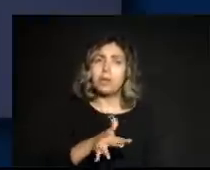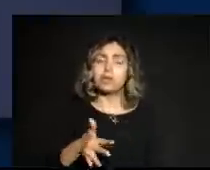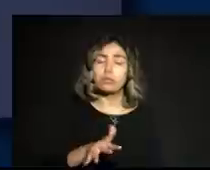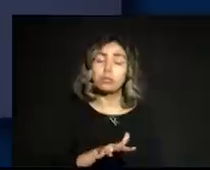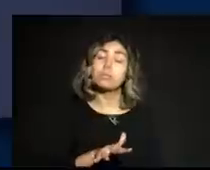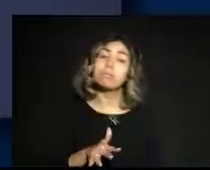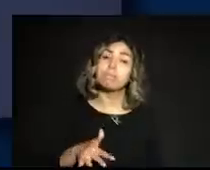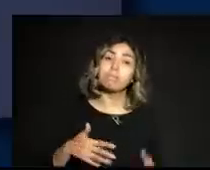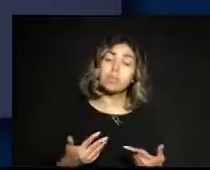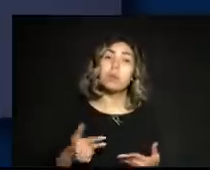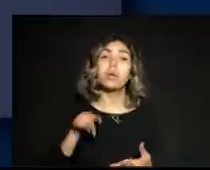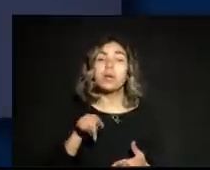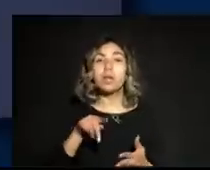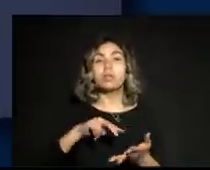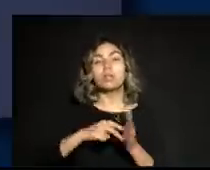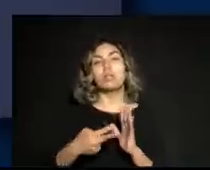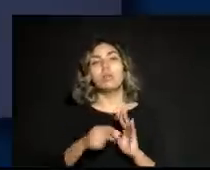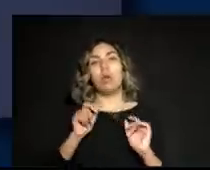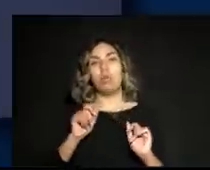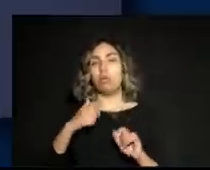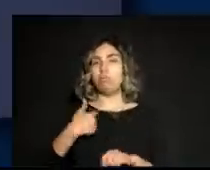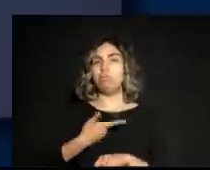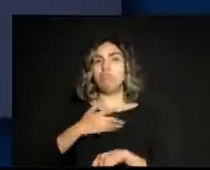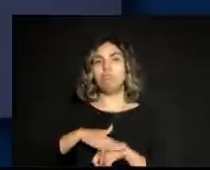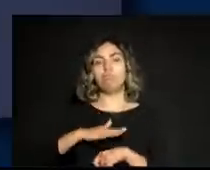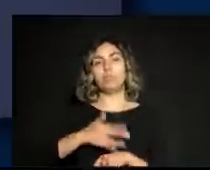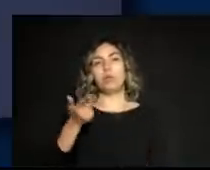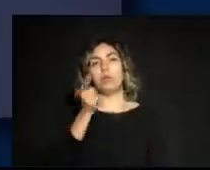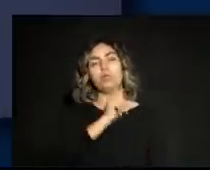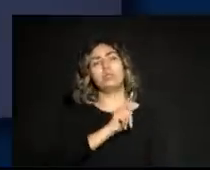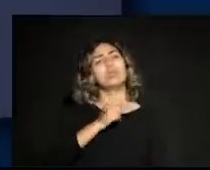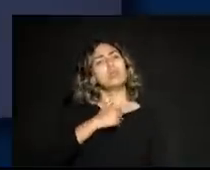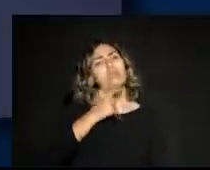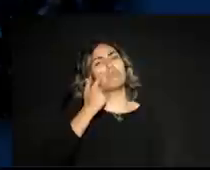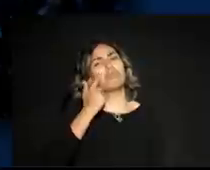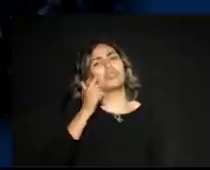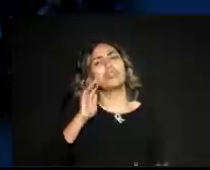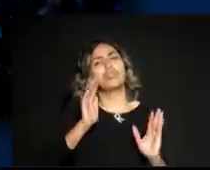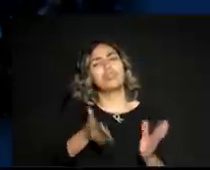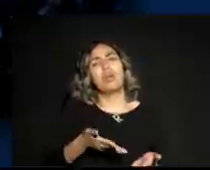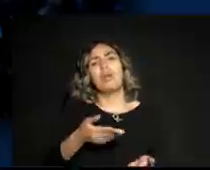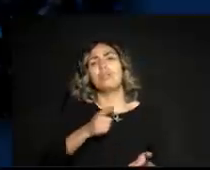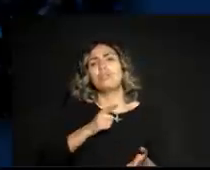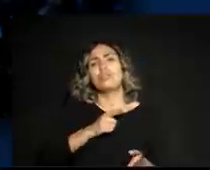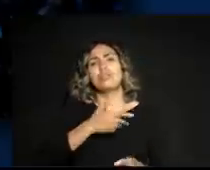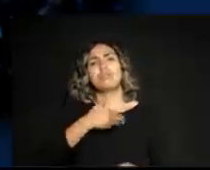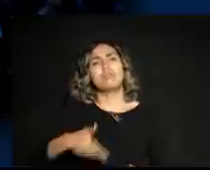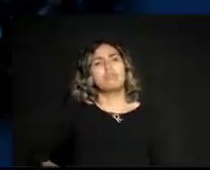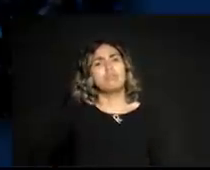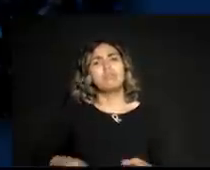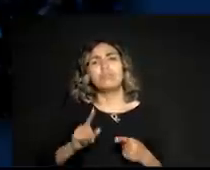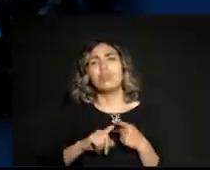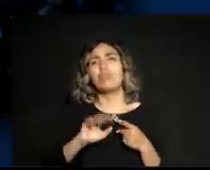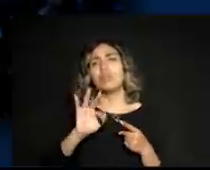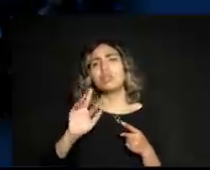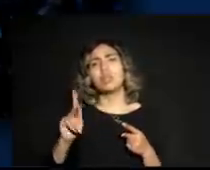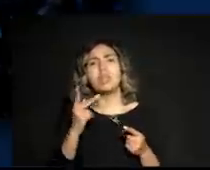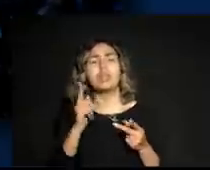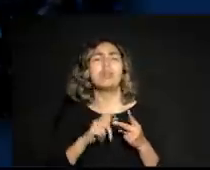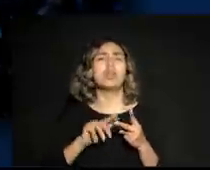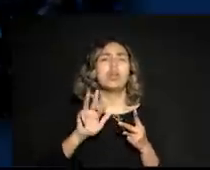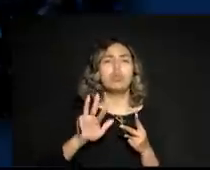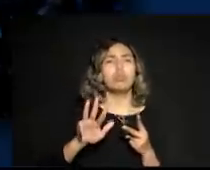isso que eu chamei de conquista nossa né eu peguei exemplos aqui de vários governos né passamos para o governo Fernando Henrique vendo Lula